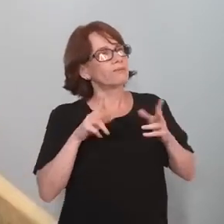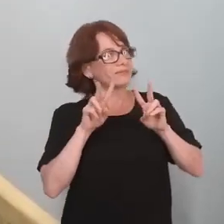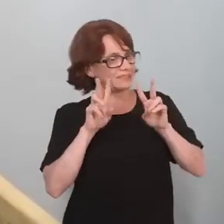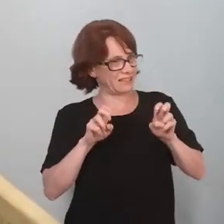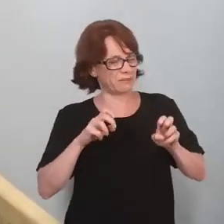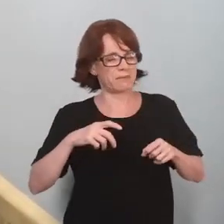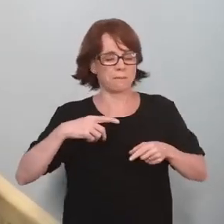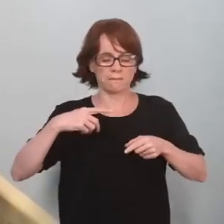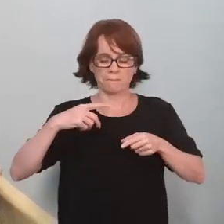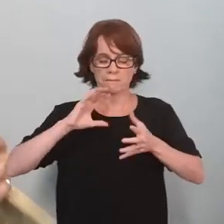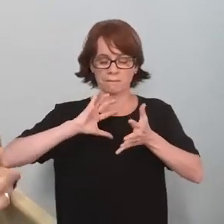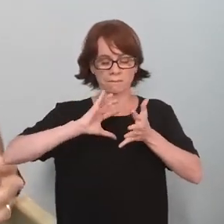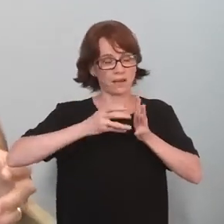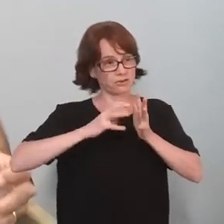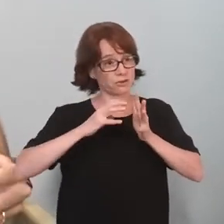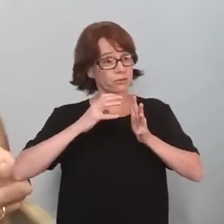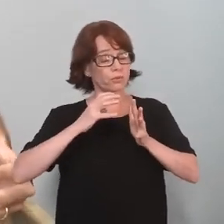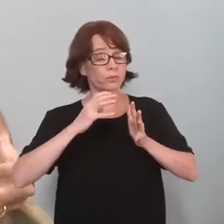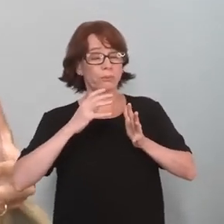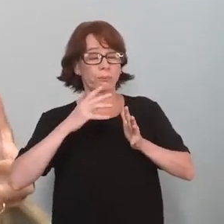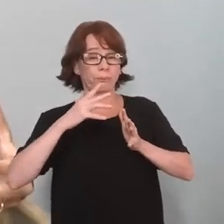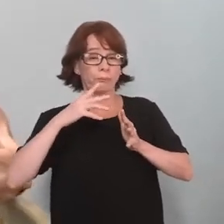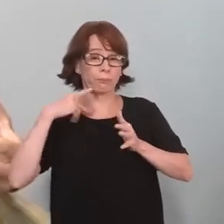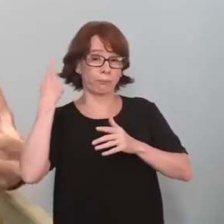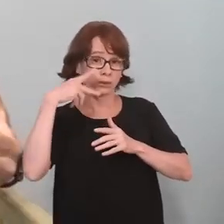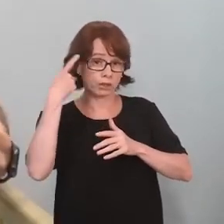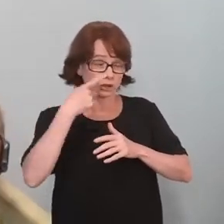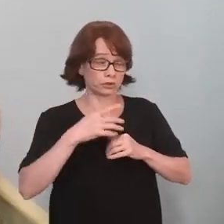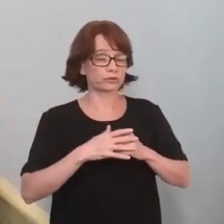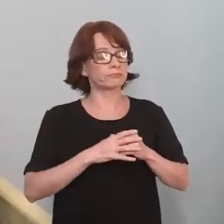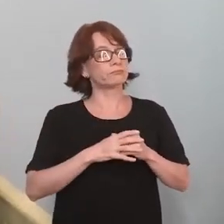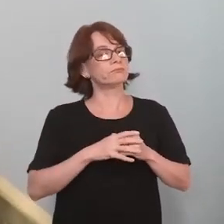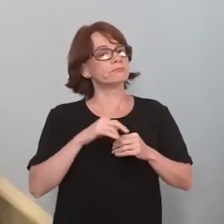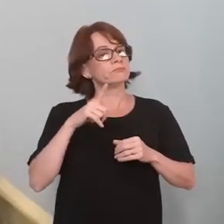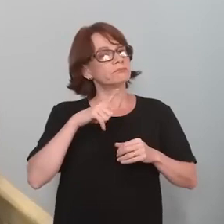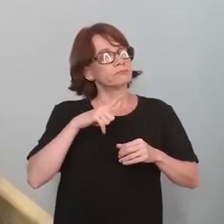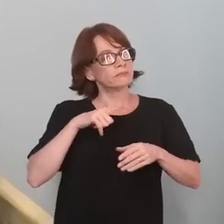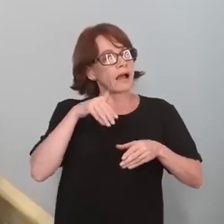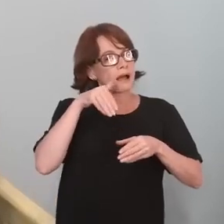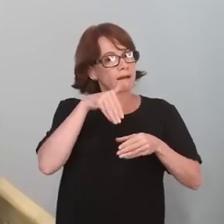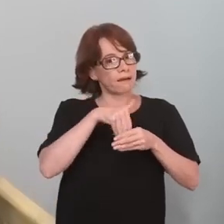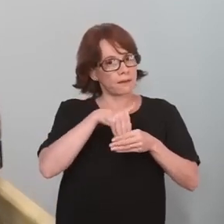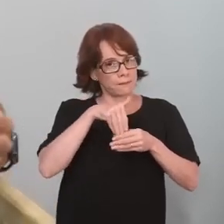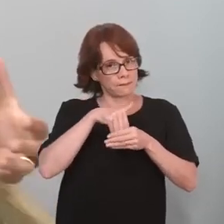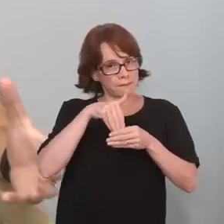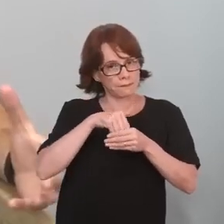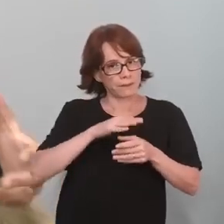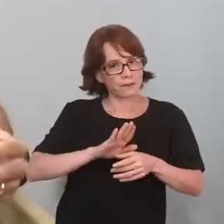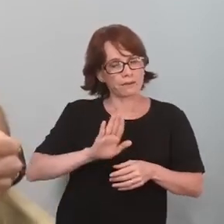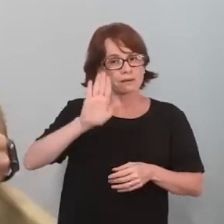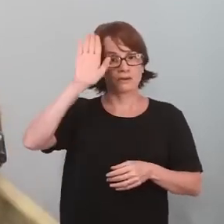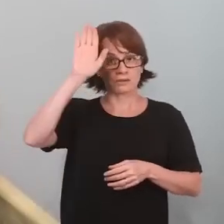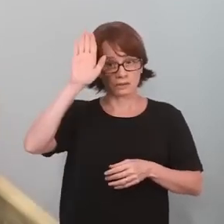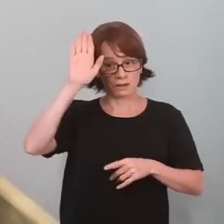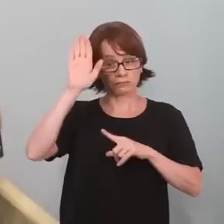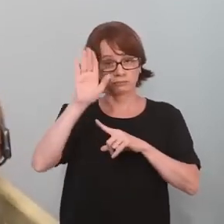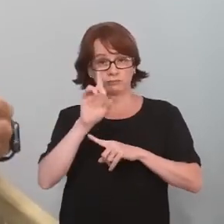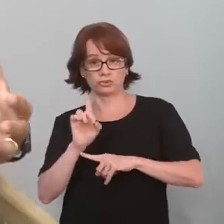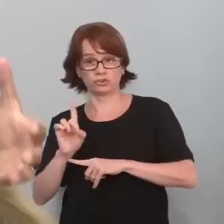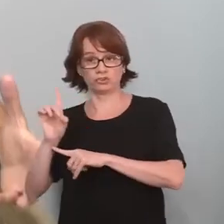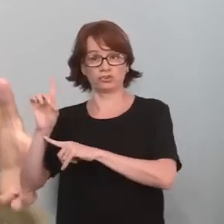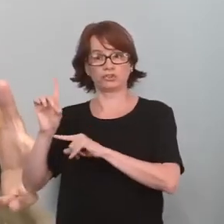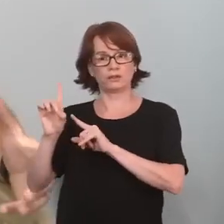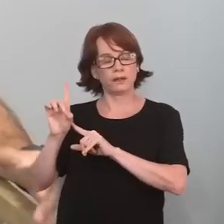Bia, a campanha de candidatos de direita, ela é bastante diferente, ela tem se